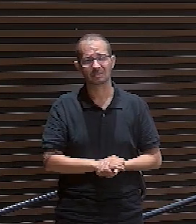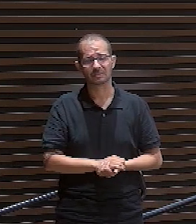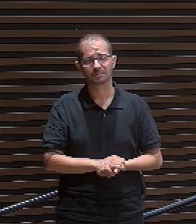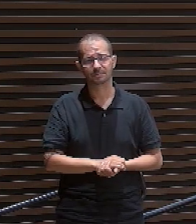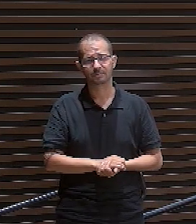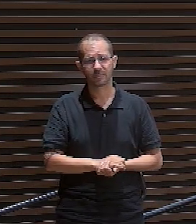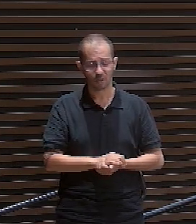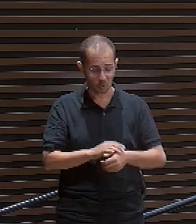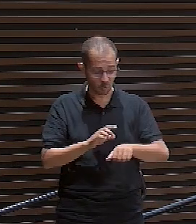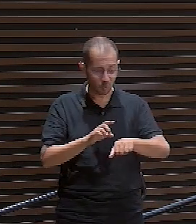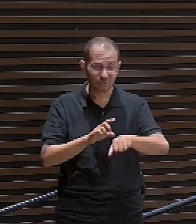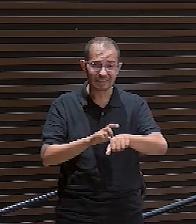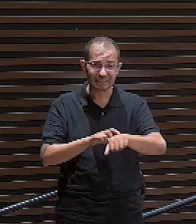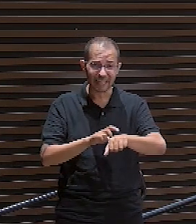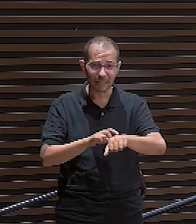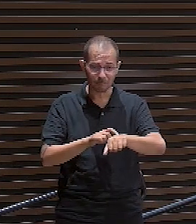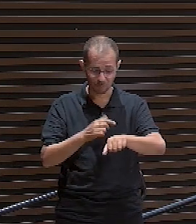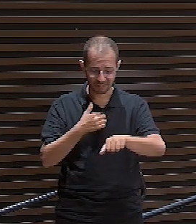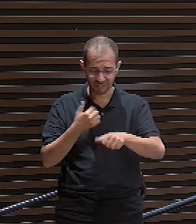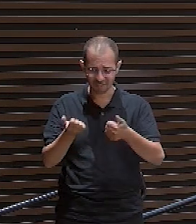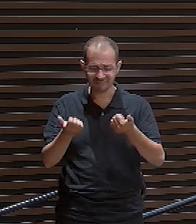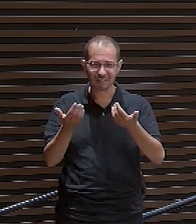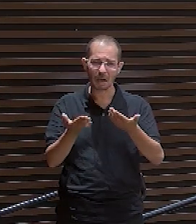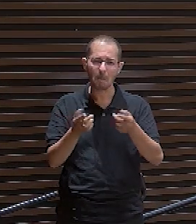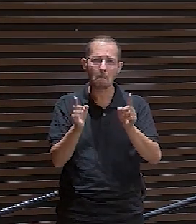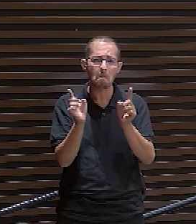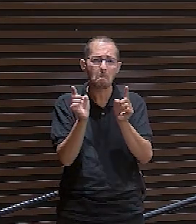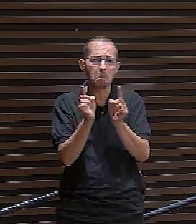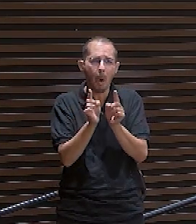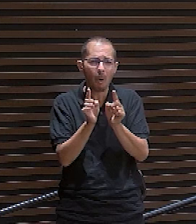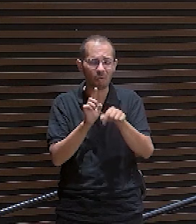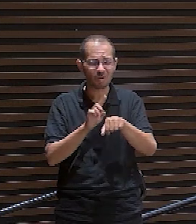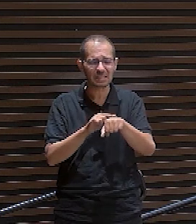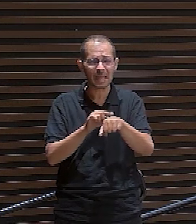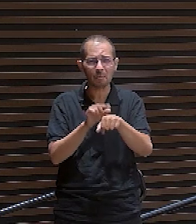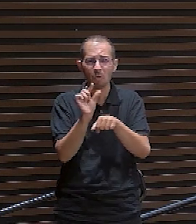O tempo que a gente dedica é pouco, pequeno.